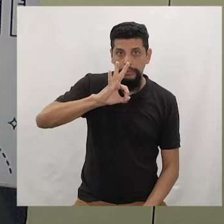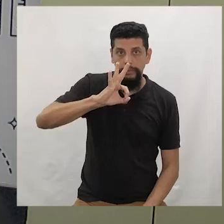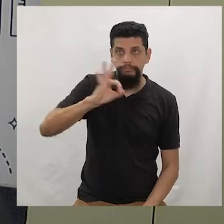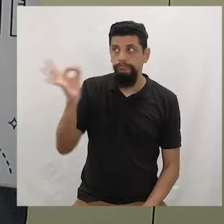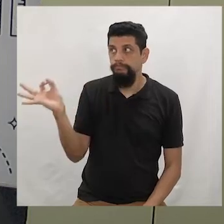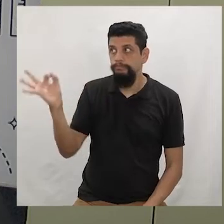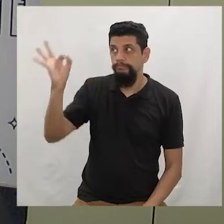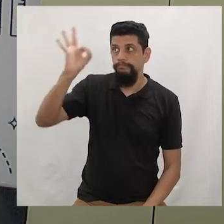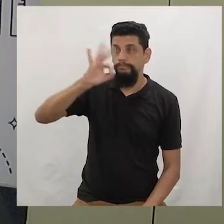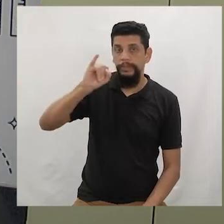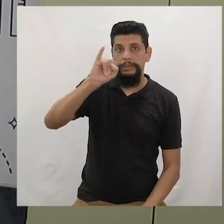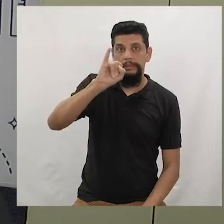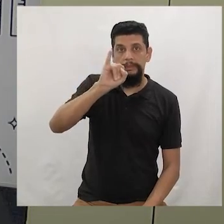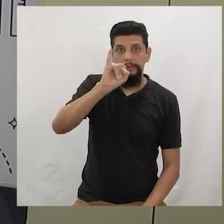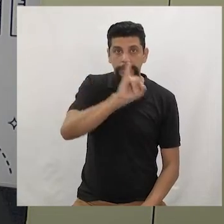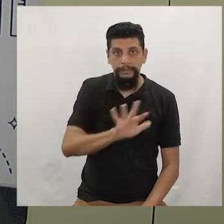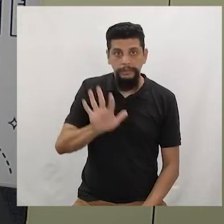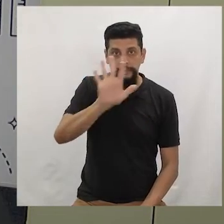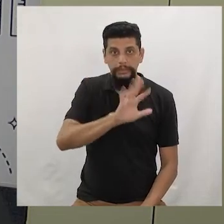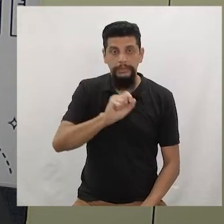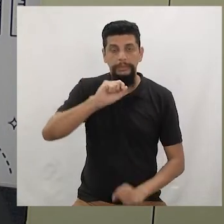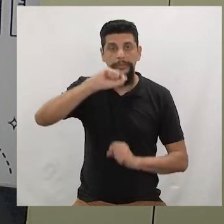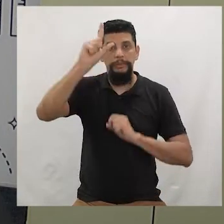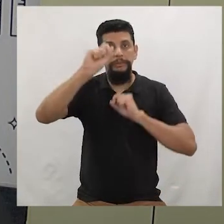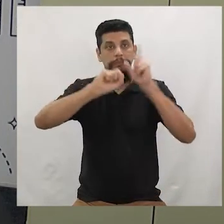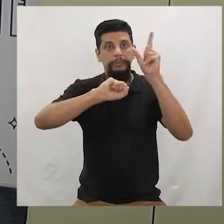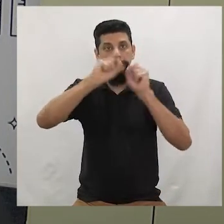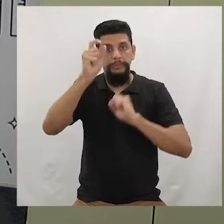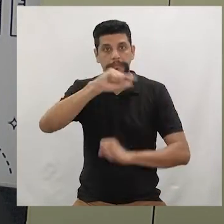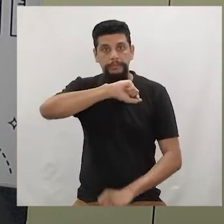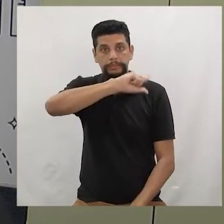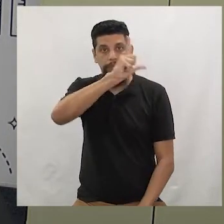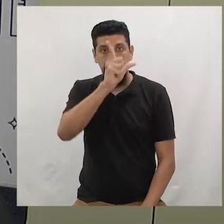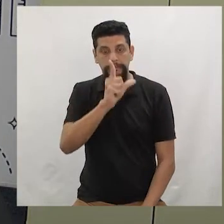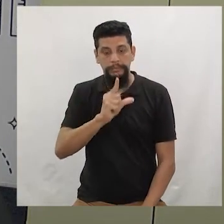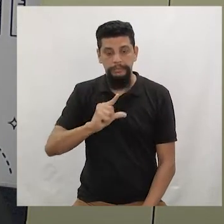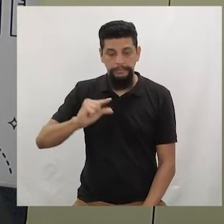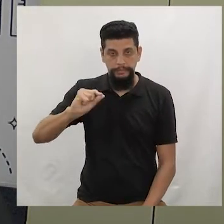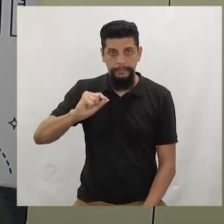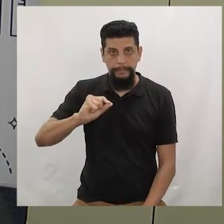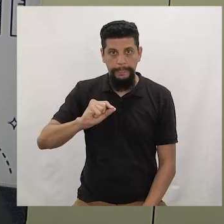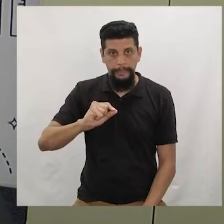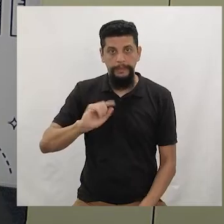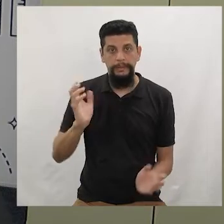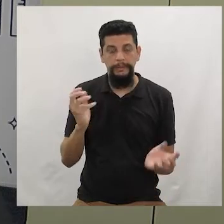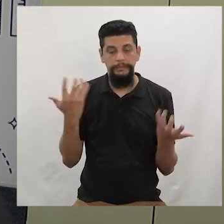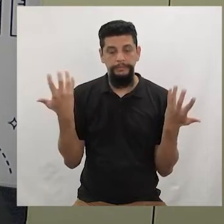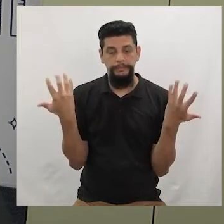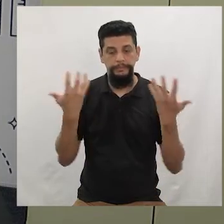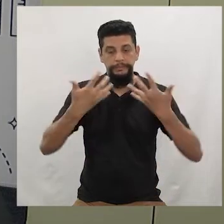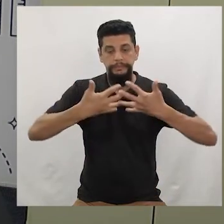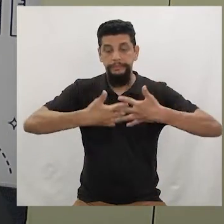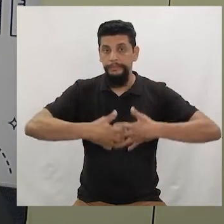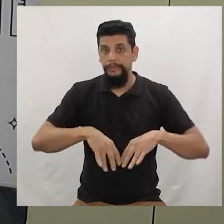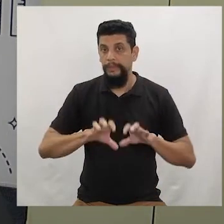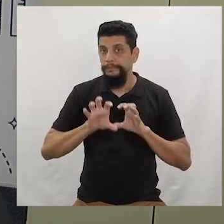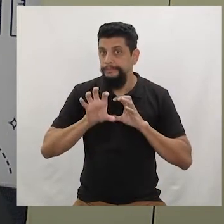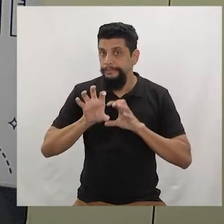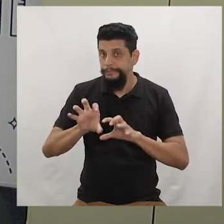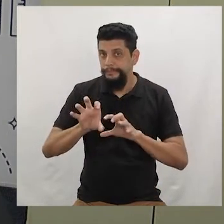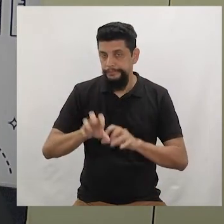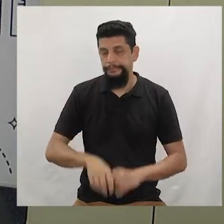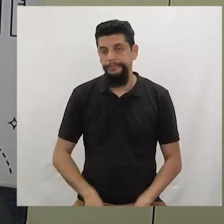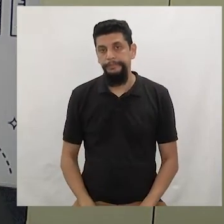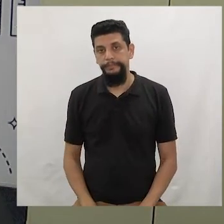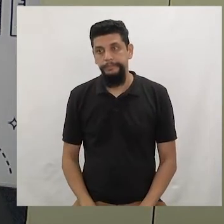as imagens de sol, de estrelas, de lua. Que lindo. E vai funcionar bem assim.